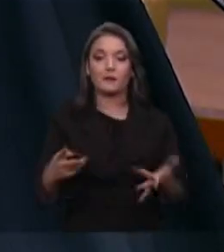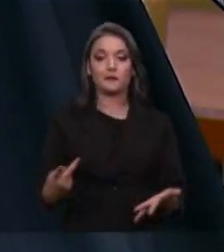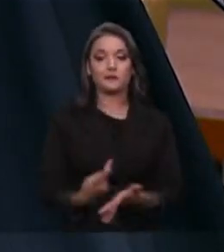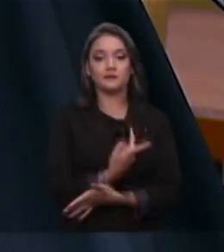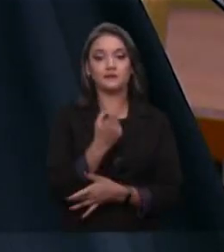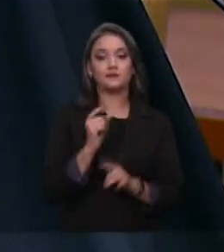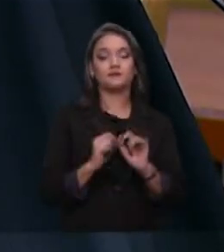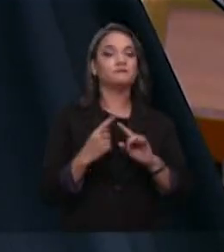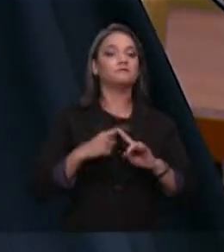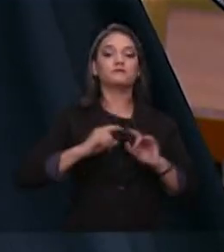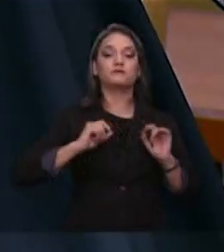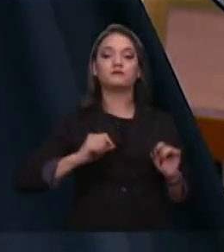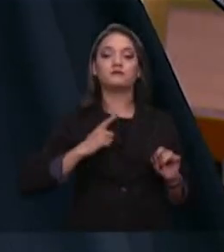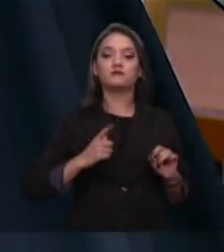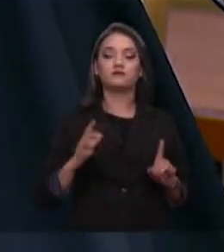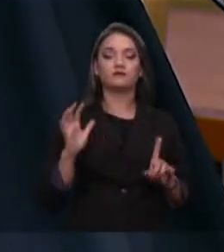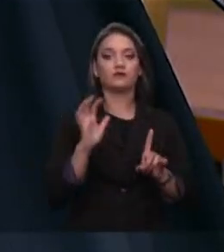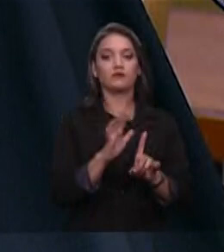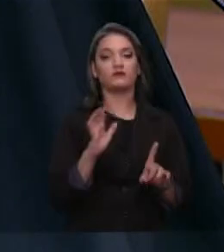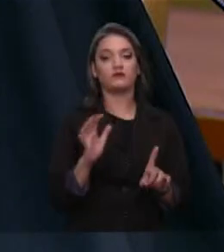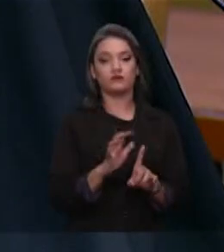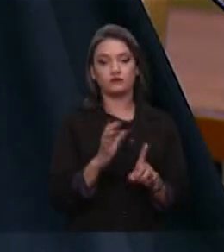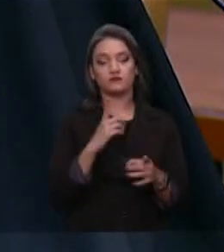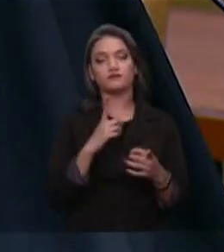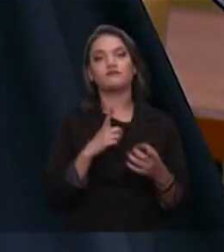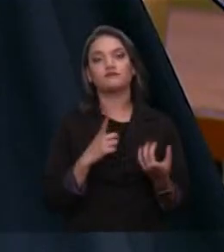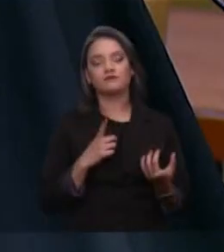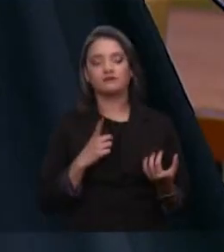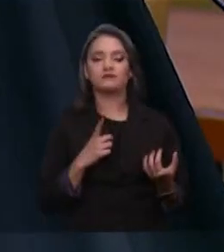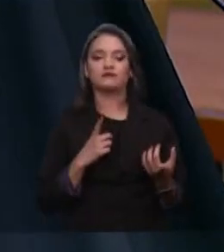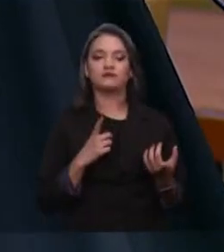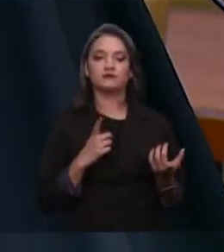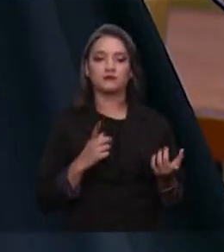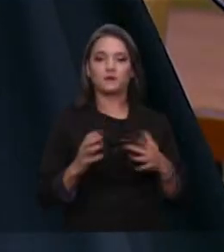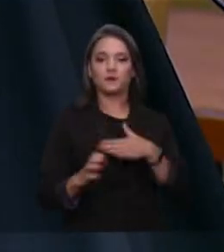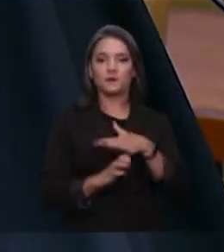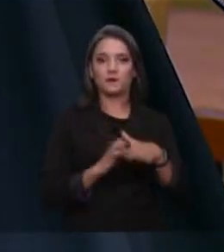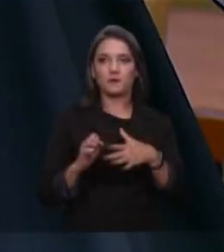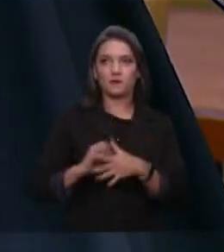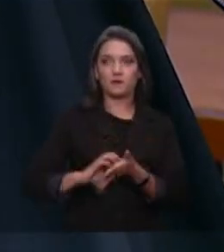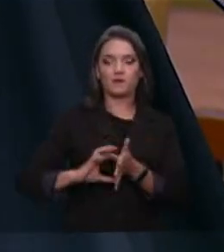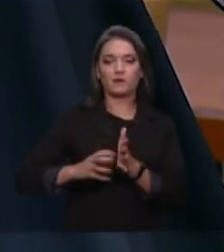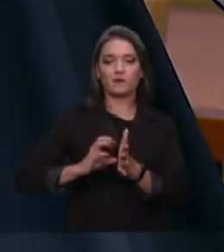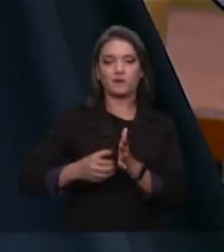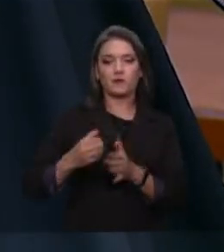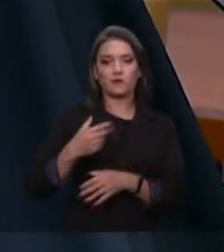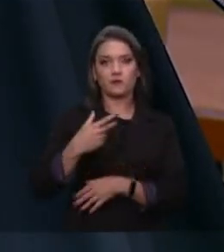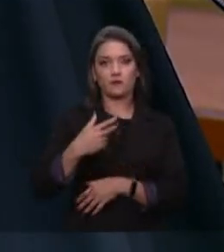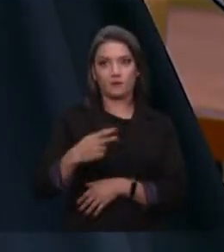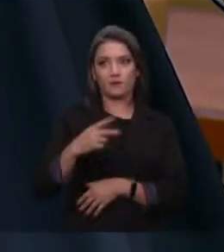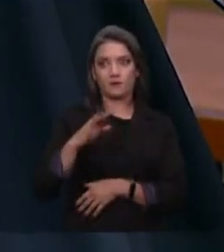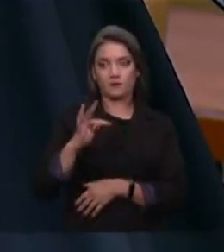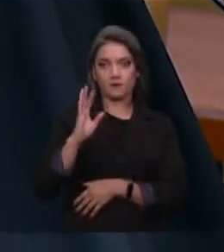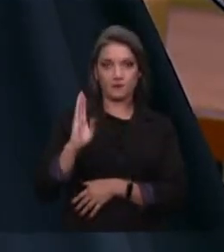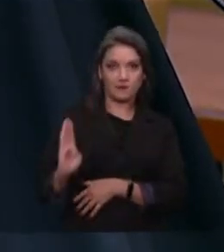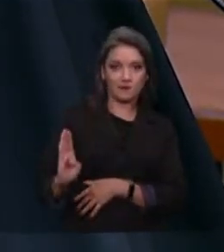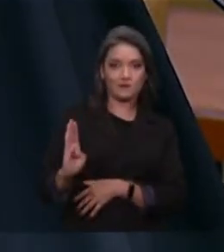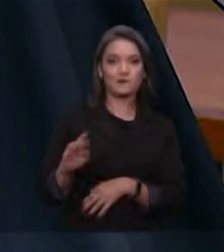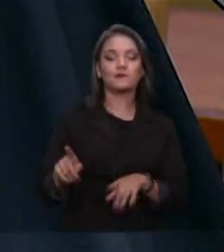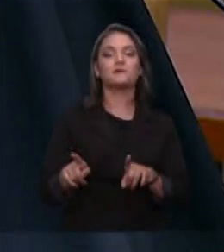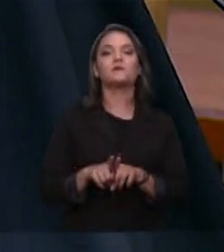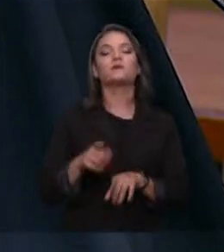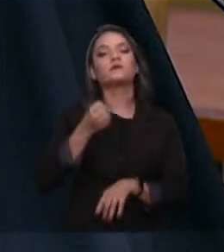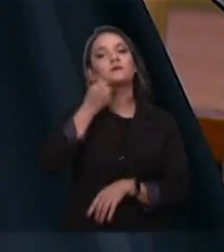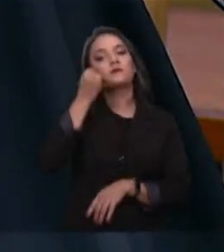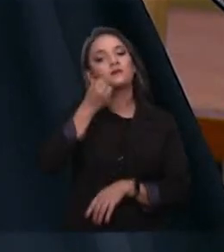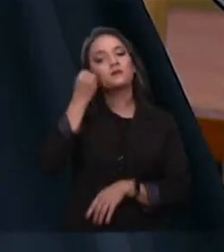sustenta a acusação, em razão da influência sobre a referida Sociedade de Economia Mista do Partido Trabalhista Brasileiro, PTB, notadamente do